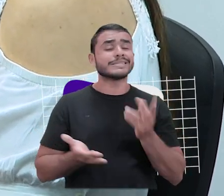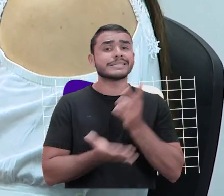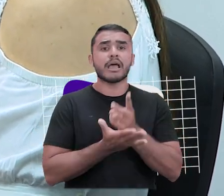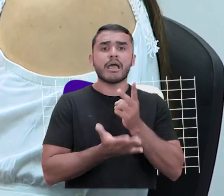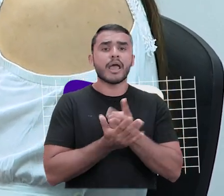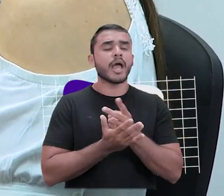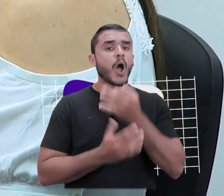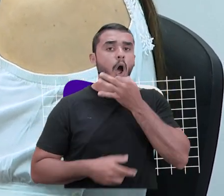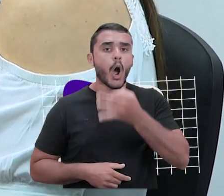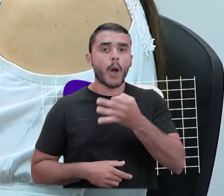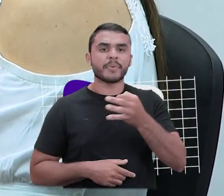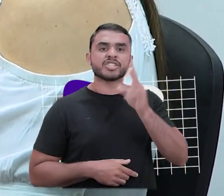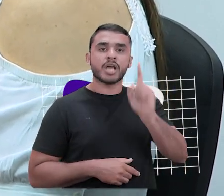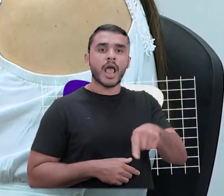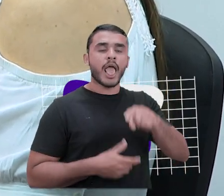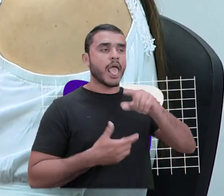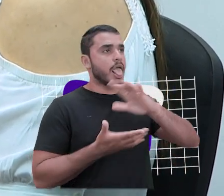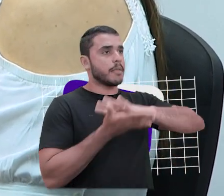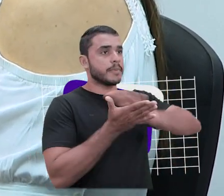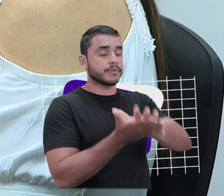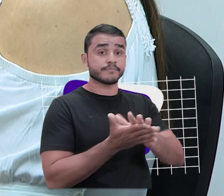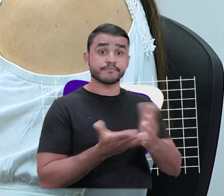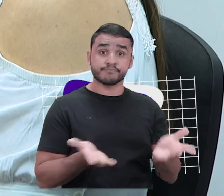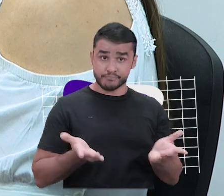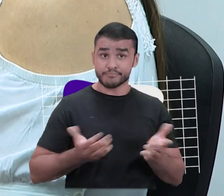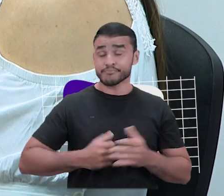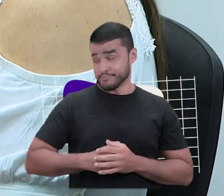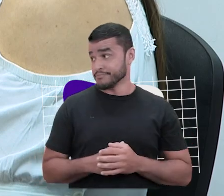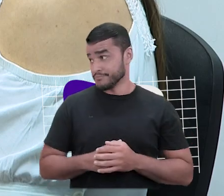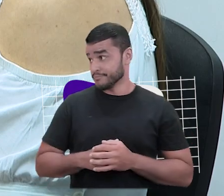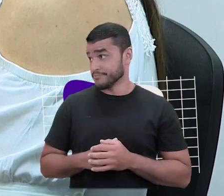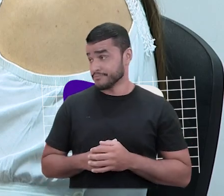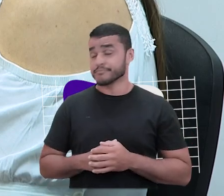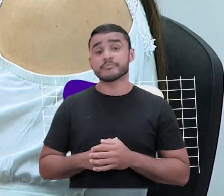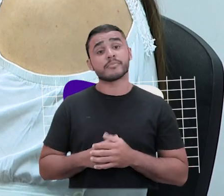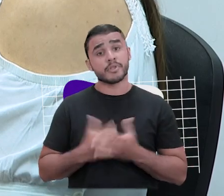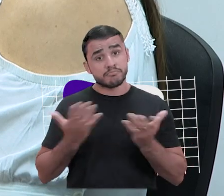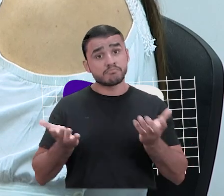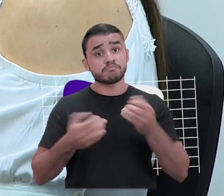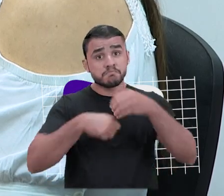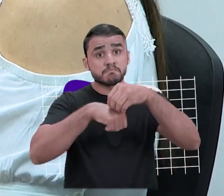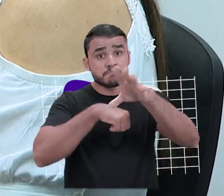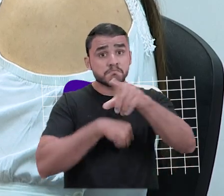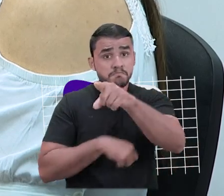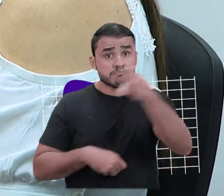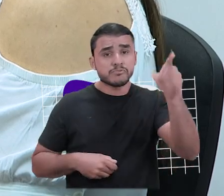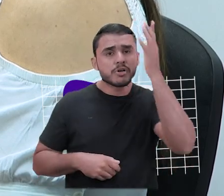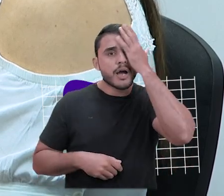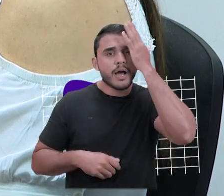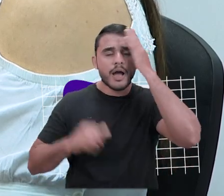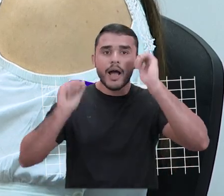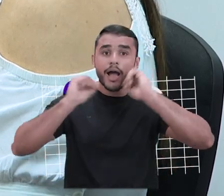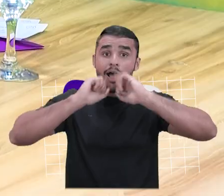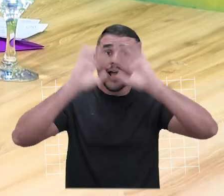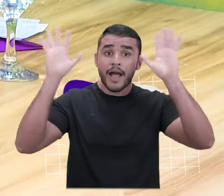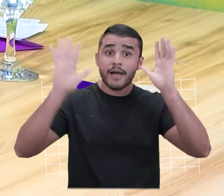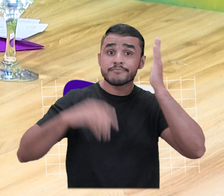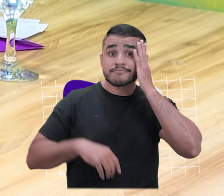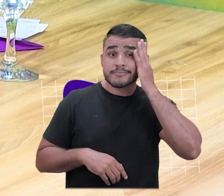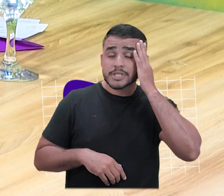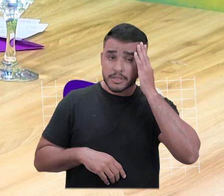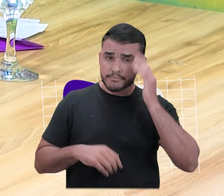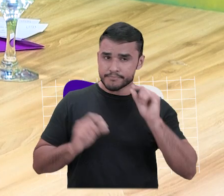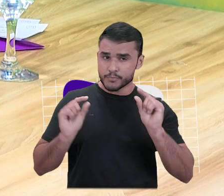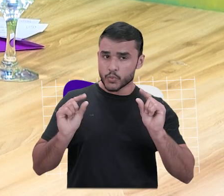que, assim, de novo, né, a gente sempre aproveita para conversar um pouquinho antes, né, e é bom trazer essas questões para cá. Você